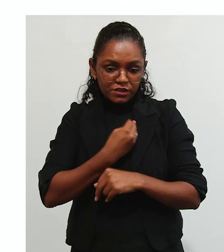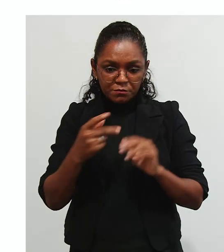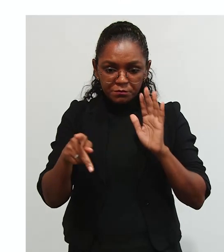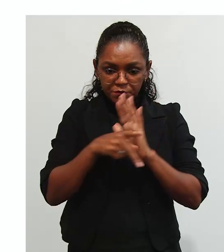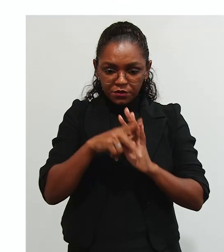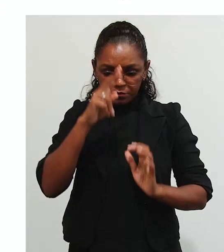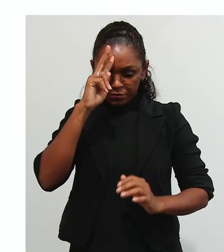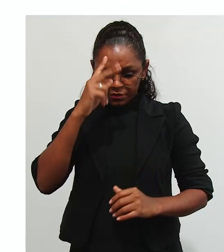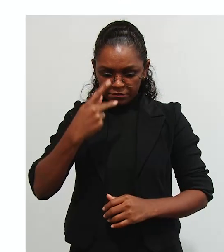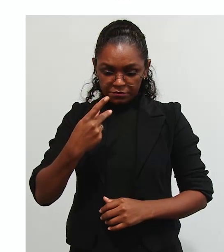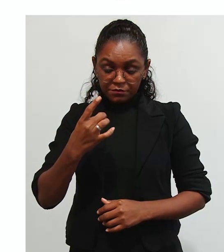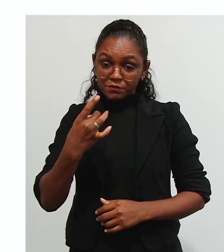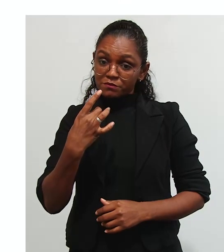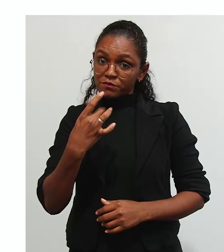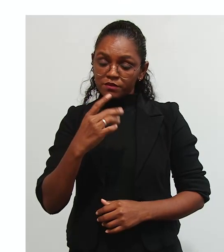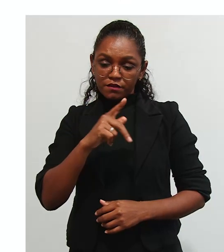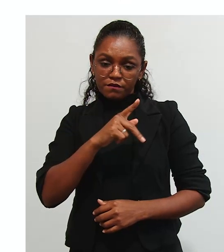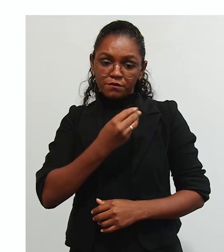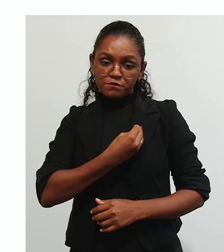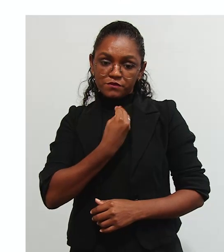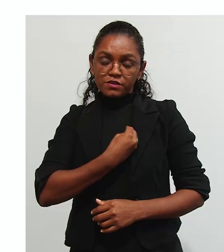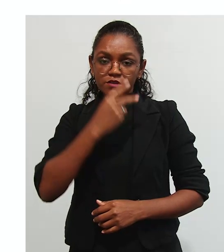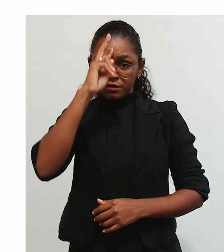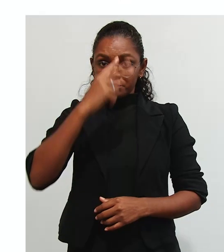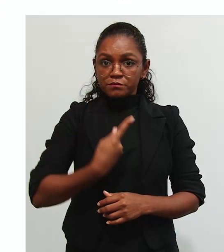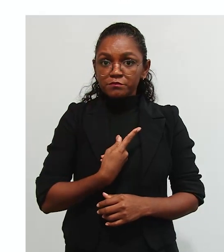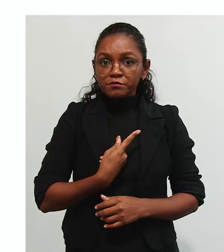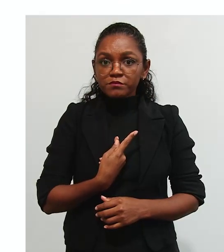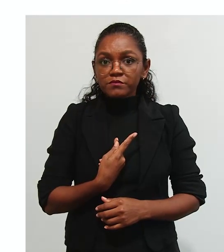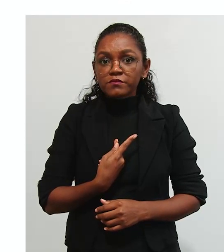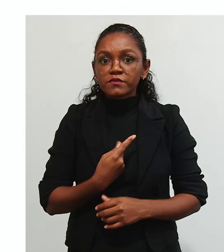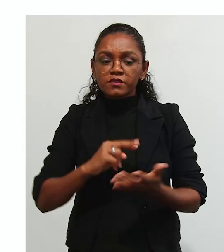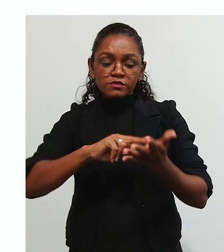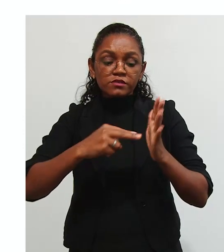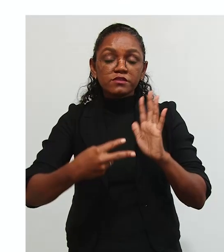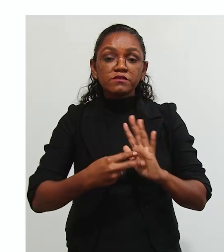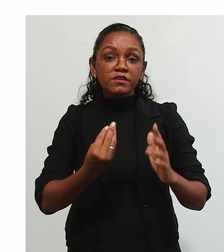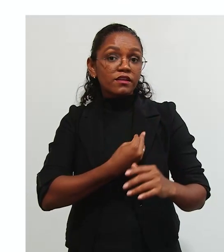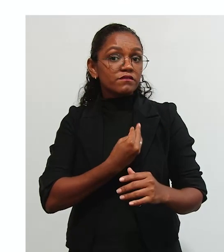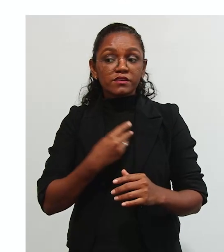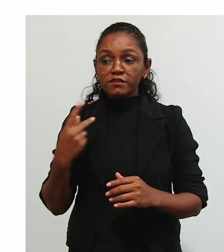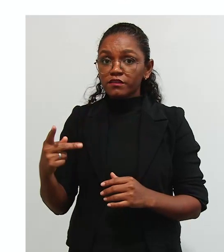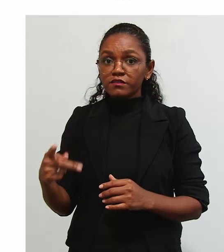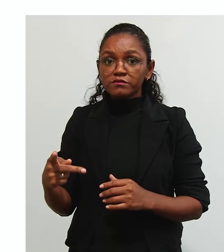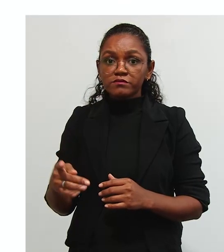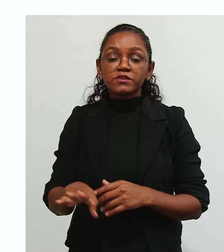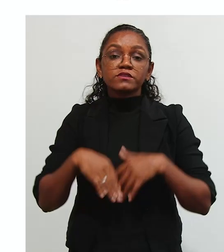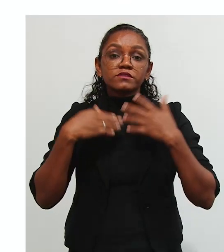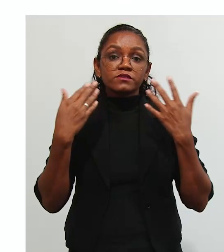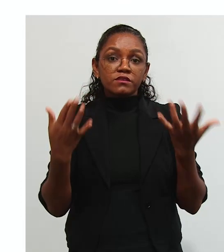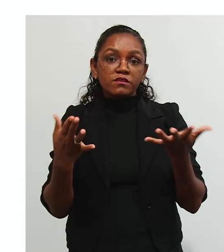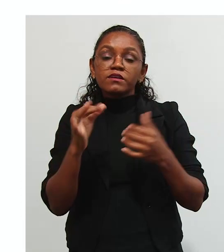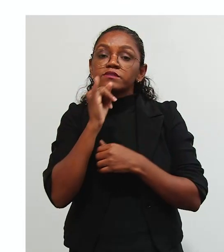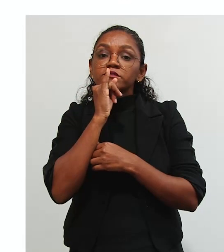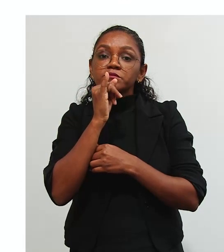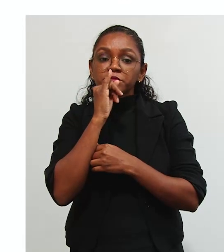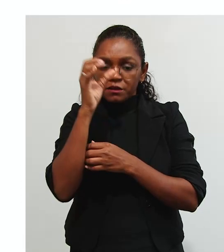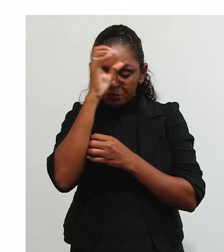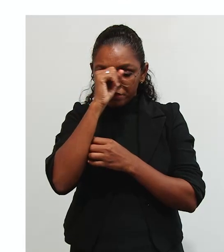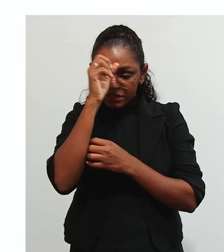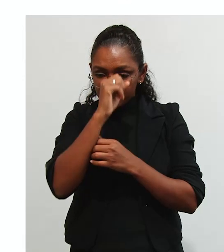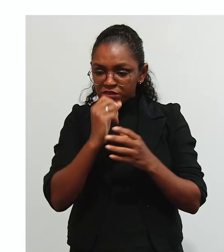sua própria vida, ou seja, uma aprendizagem que tenha significado na vida do indivíduo. O que se